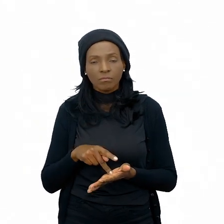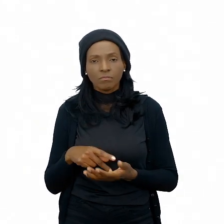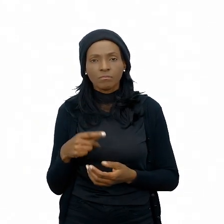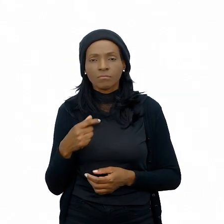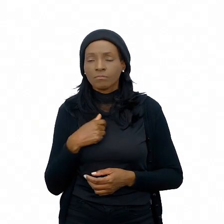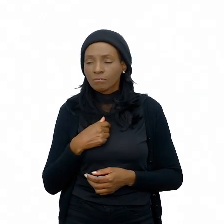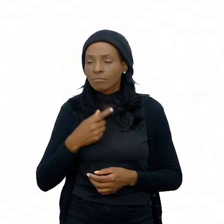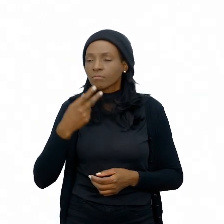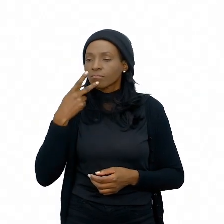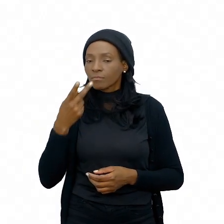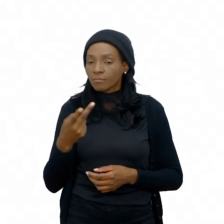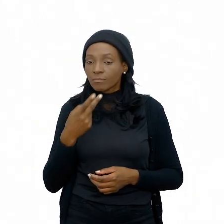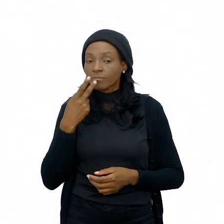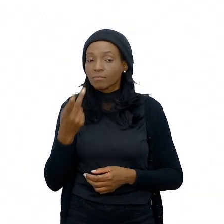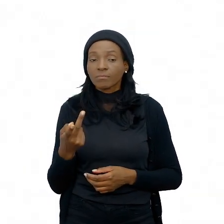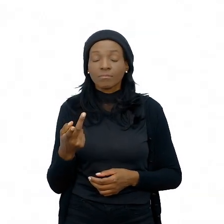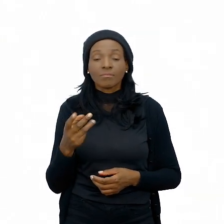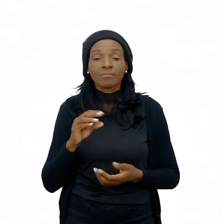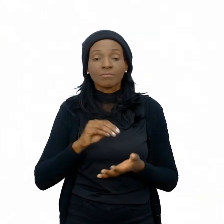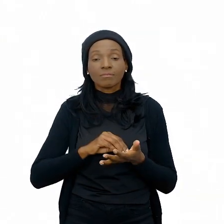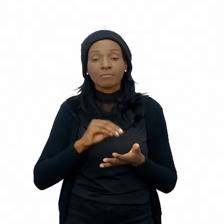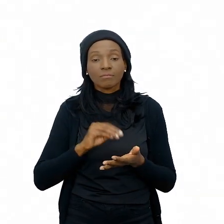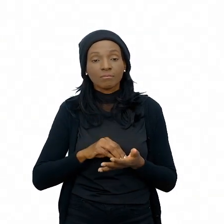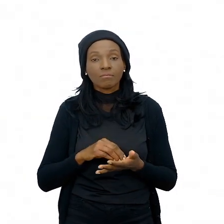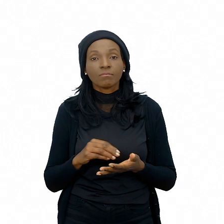fui falando e não fui